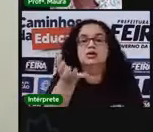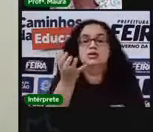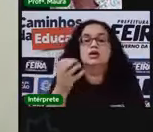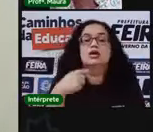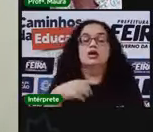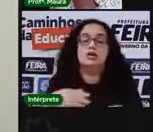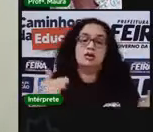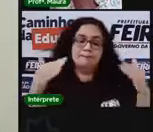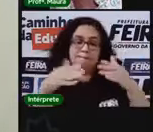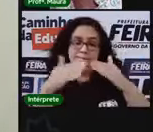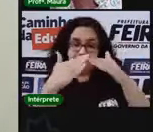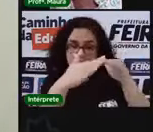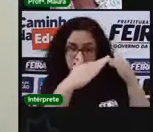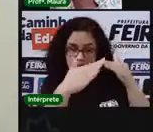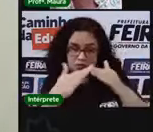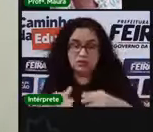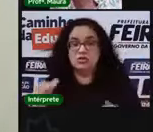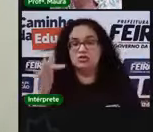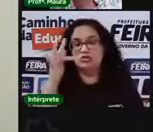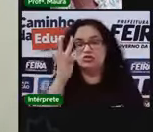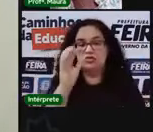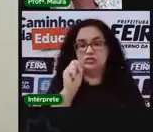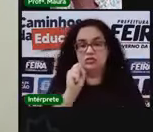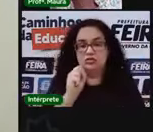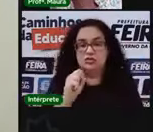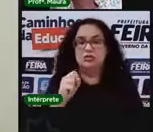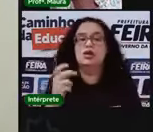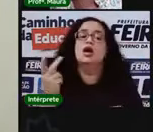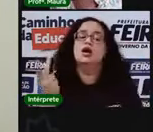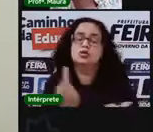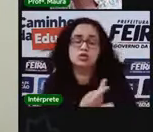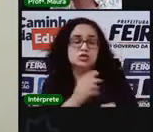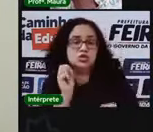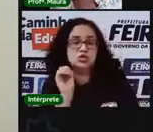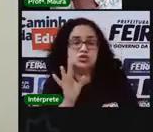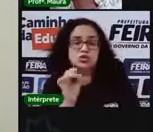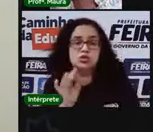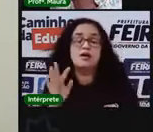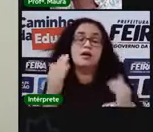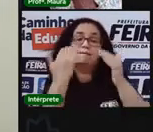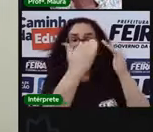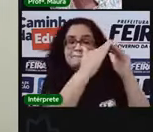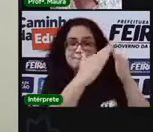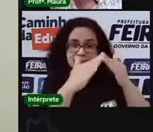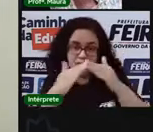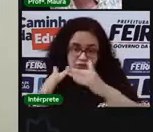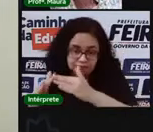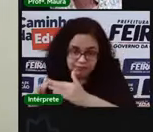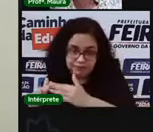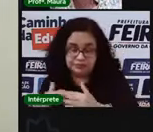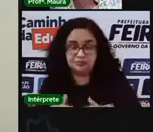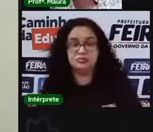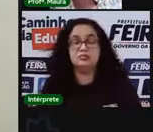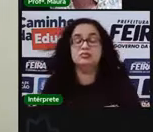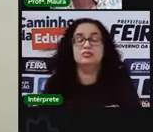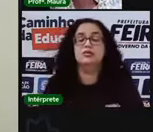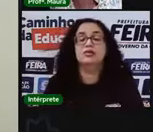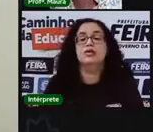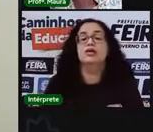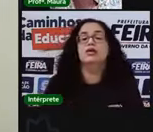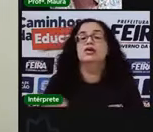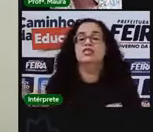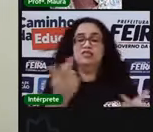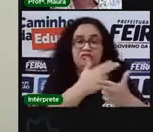numa periferia em Feira de Santana. Isso não acontece só na periferia, mas moro numa periferia, não é? E aí, gatinha,